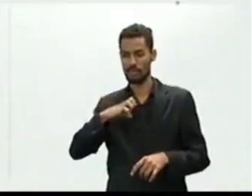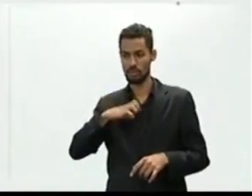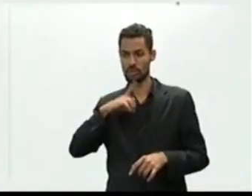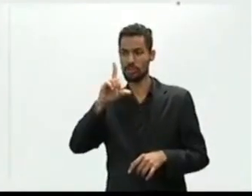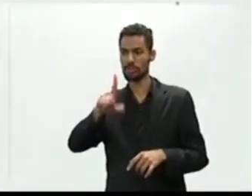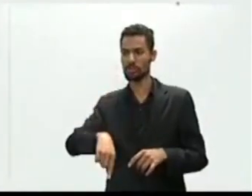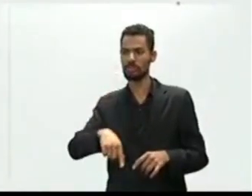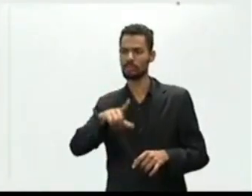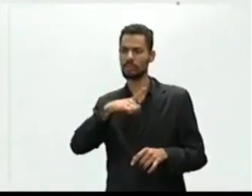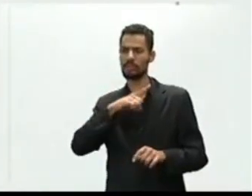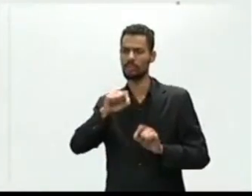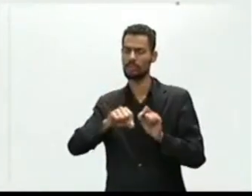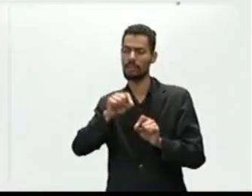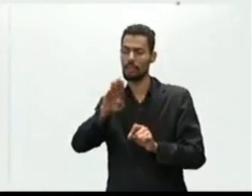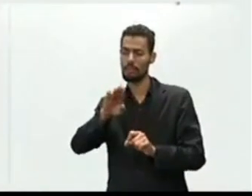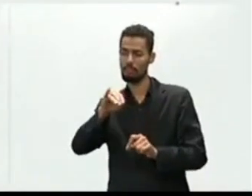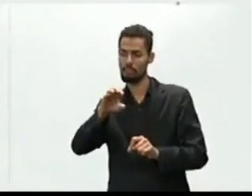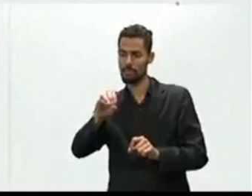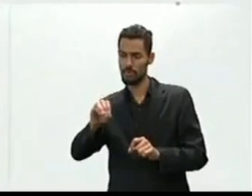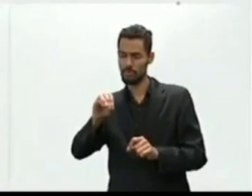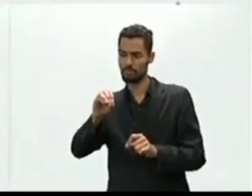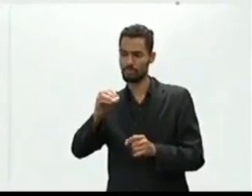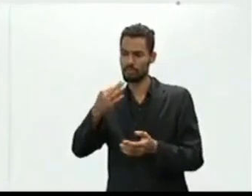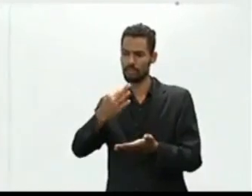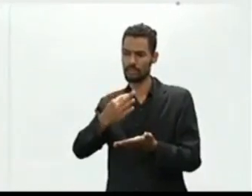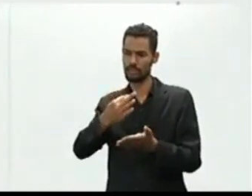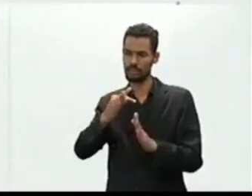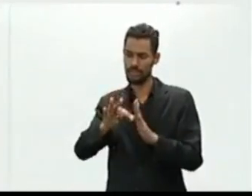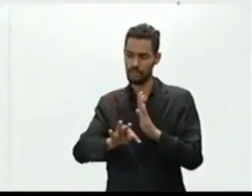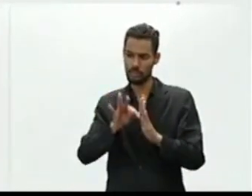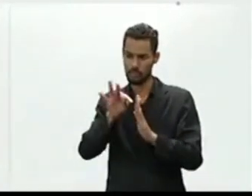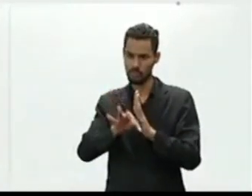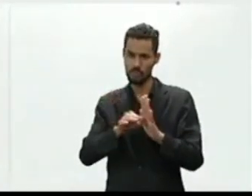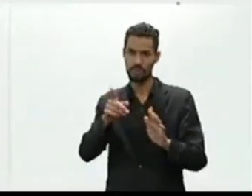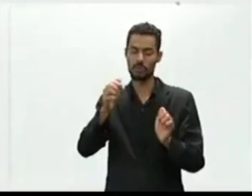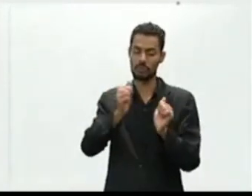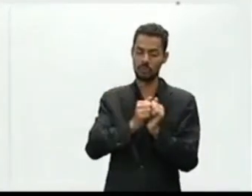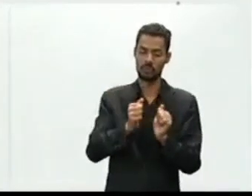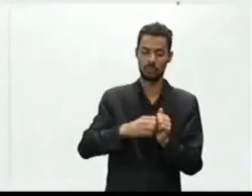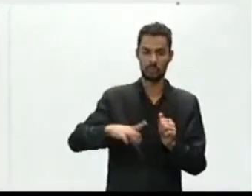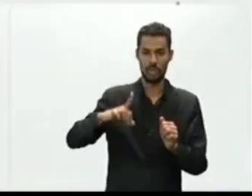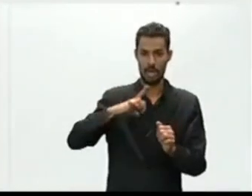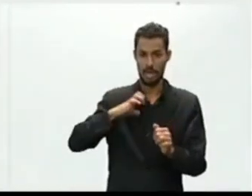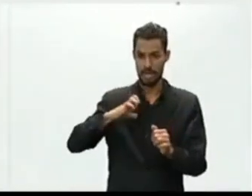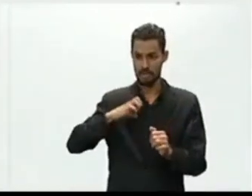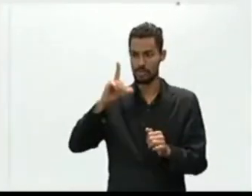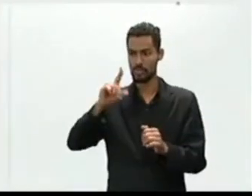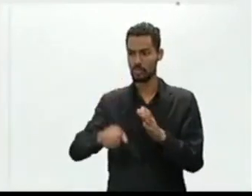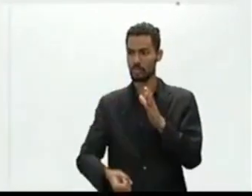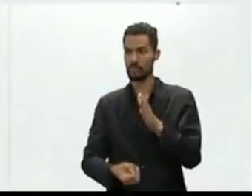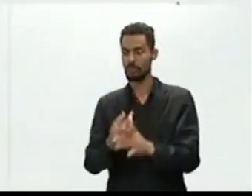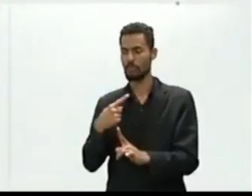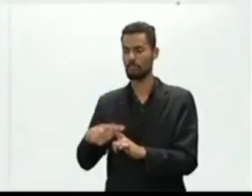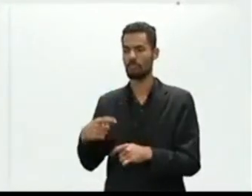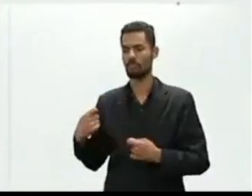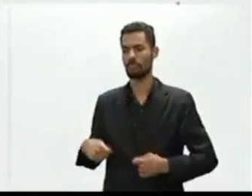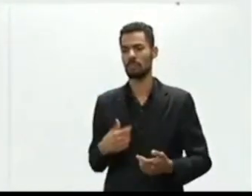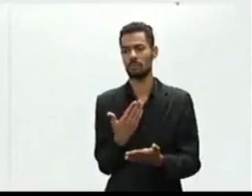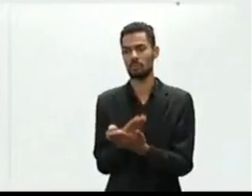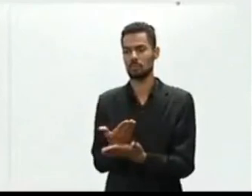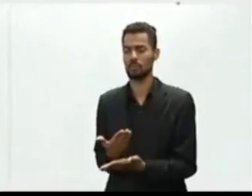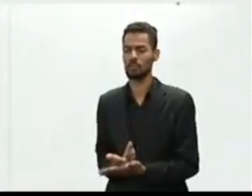vai colocar a biotecnologia dentro da discussão ética, né? Então a bioética surgiu pela necessidade de um estudo